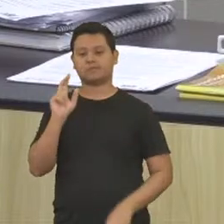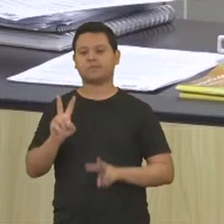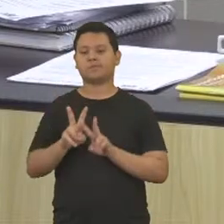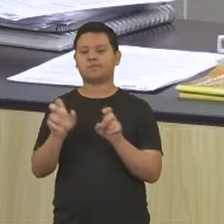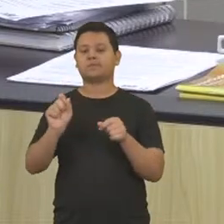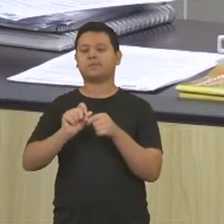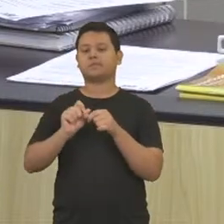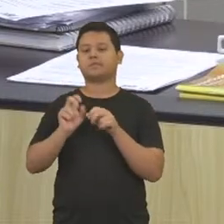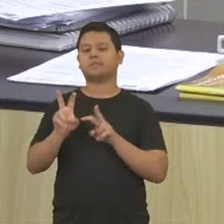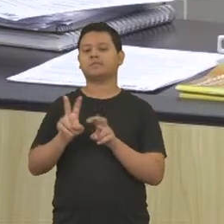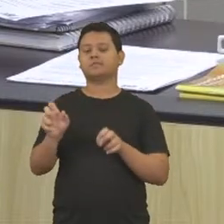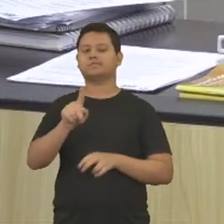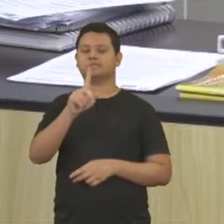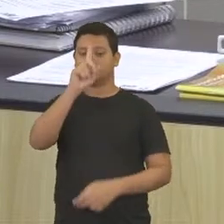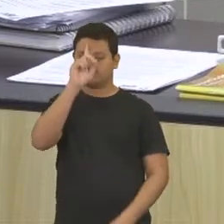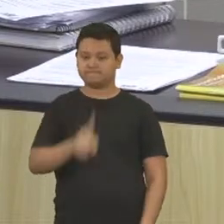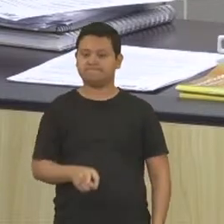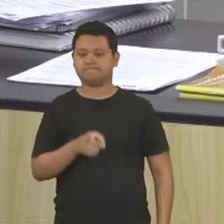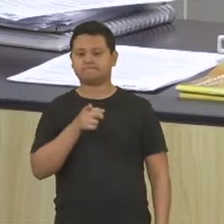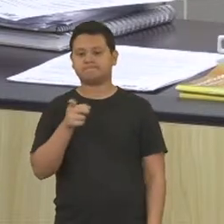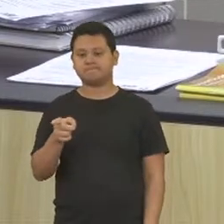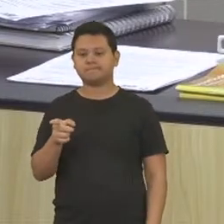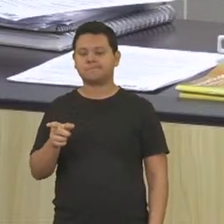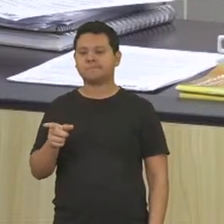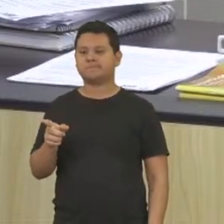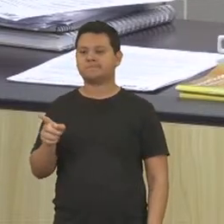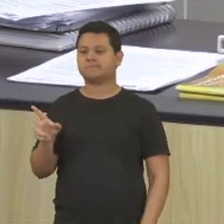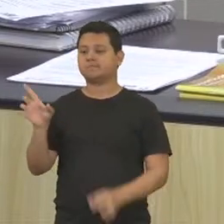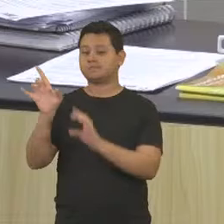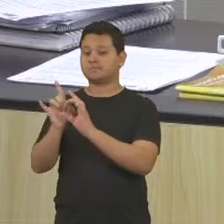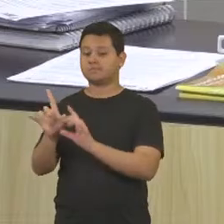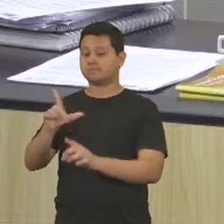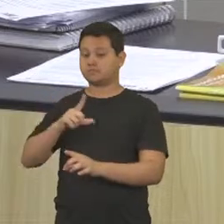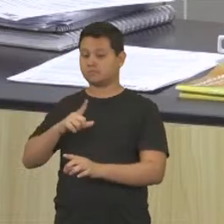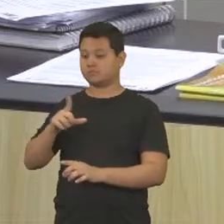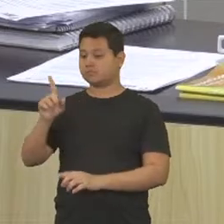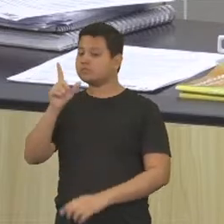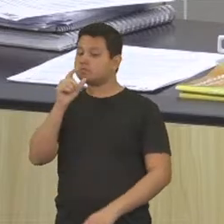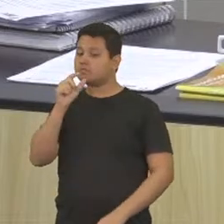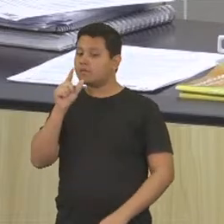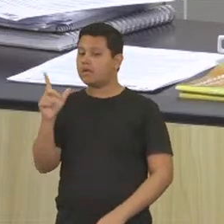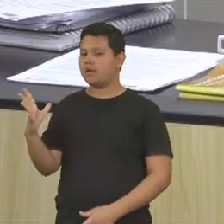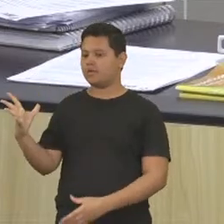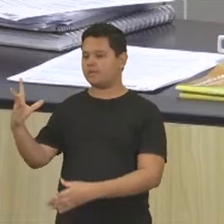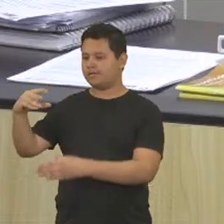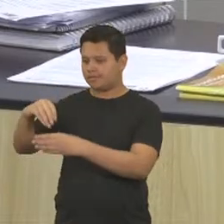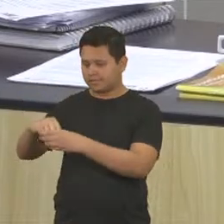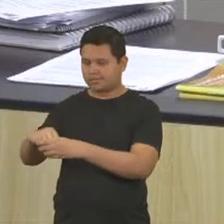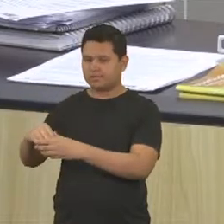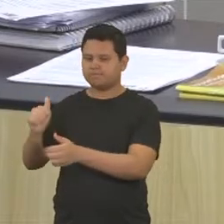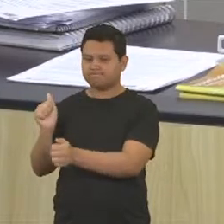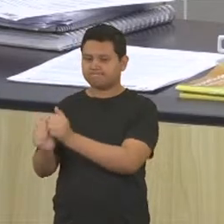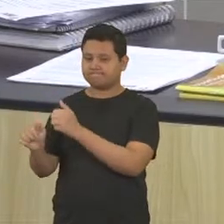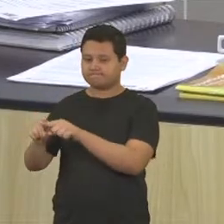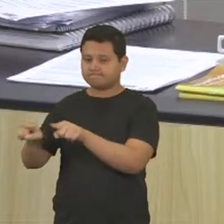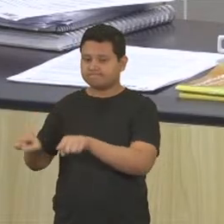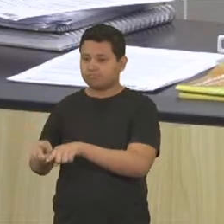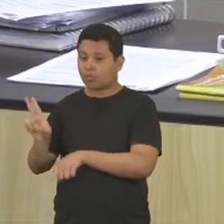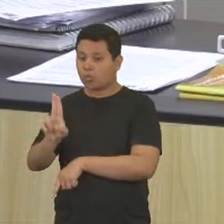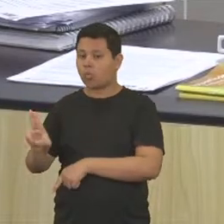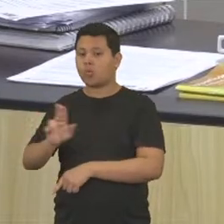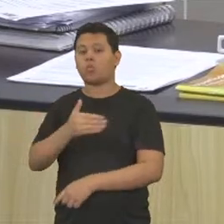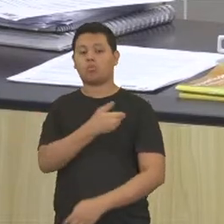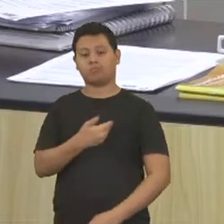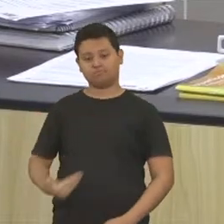que dispõe sobre a obrigatoriedade de disponibilização de água potável em campos esportivos de uso público